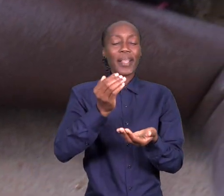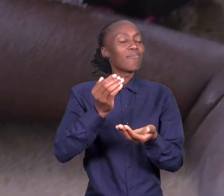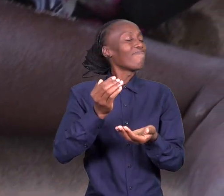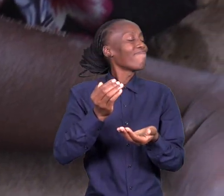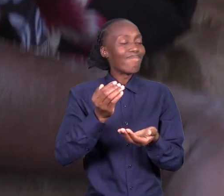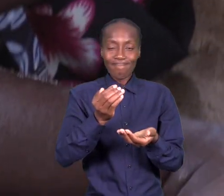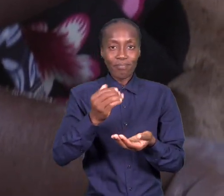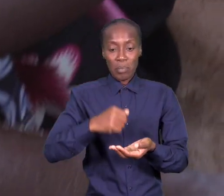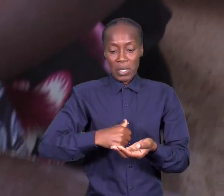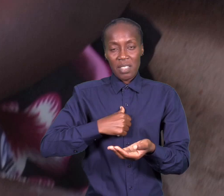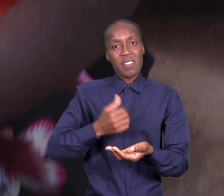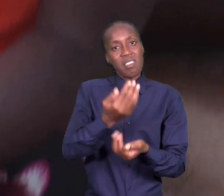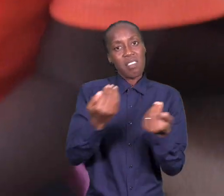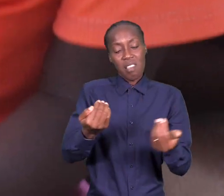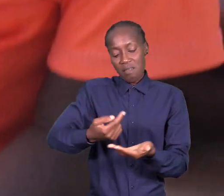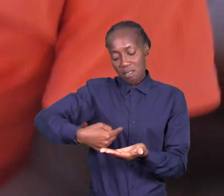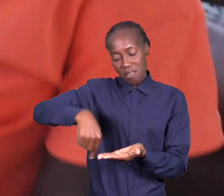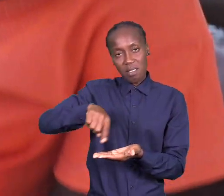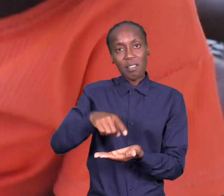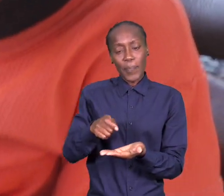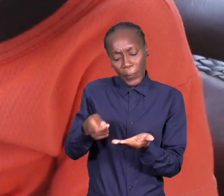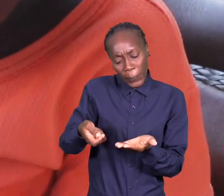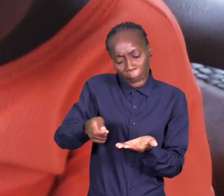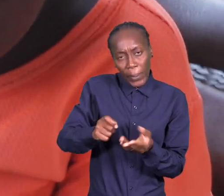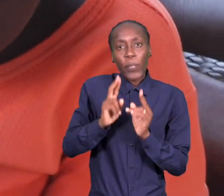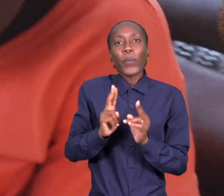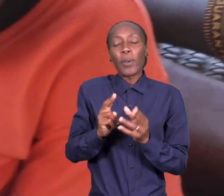deve ter o seu prato próprio para conseguirmos controlar a